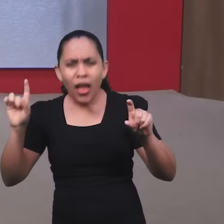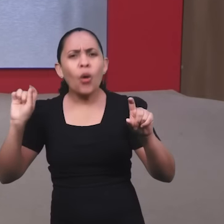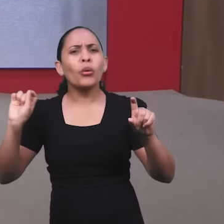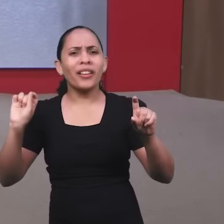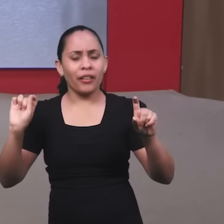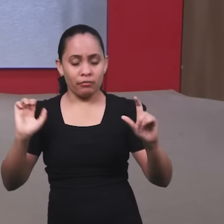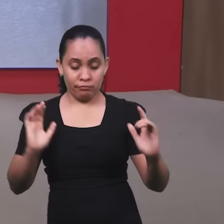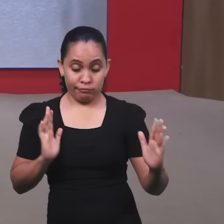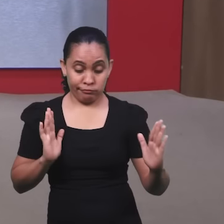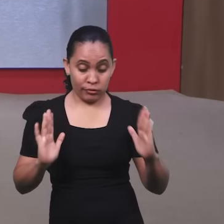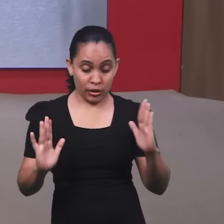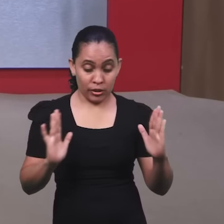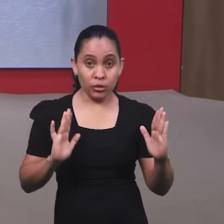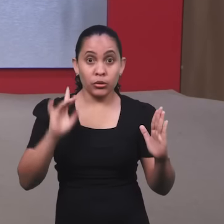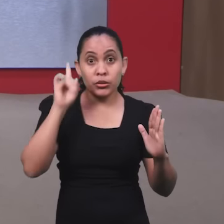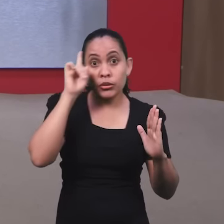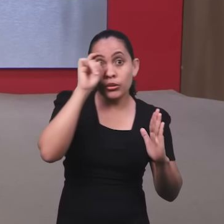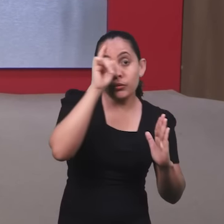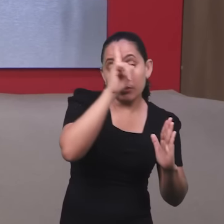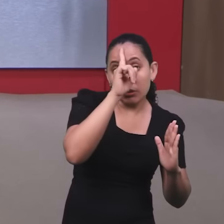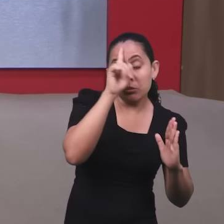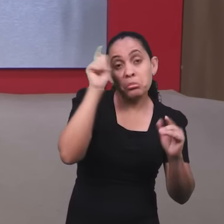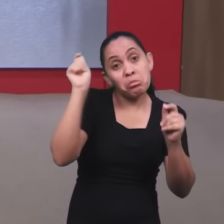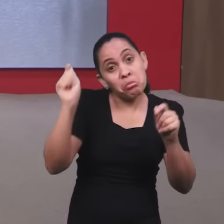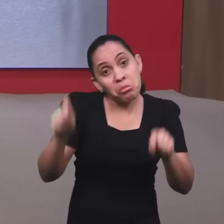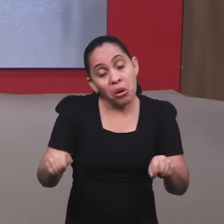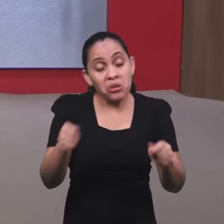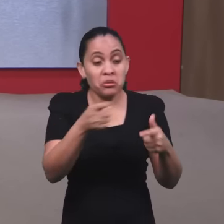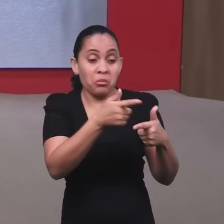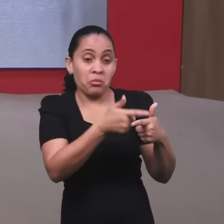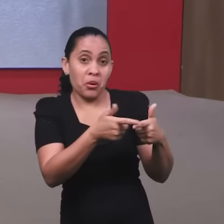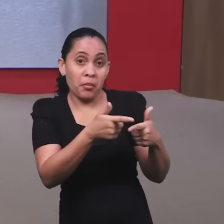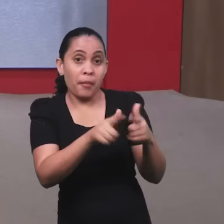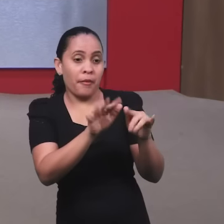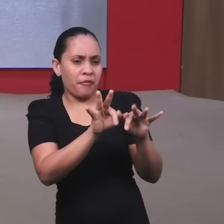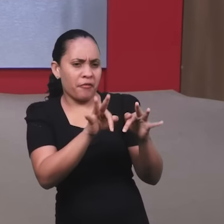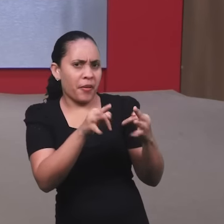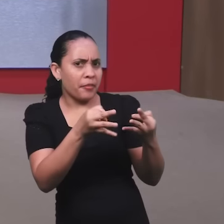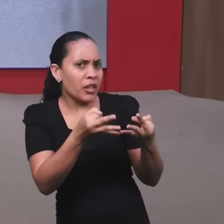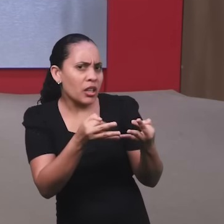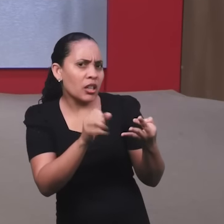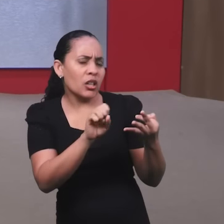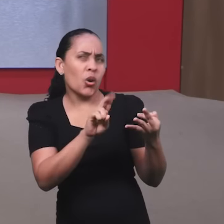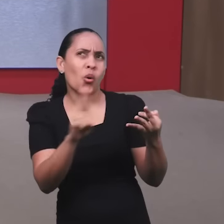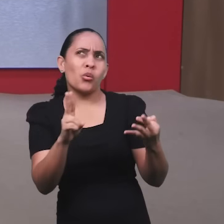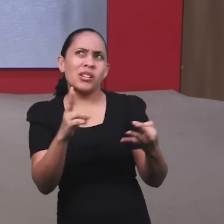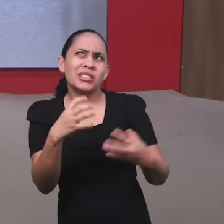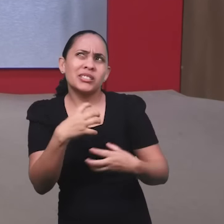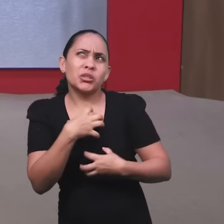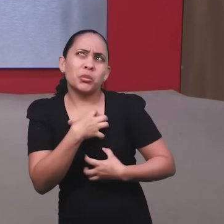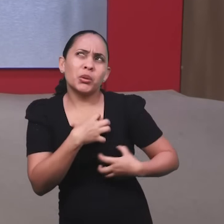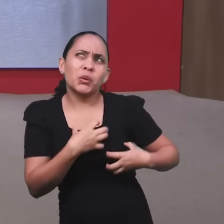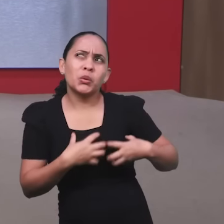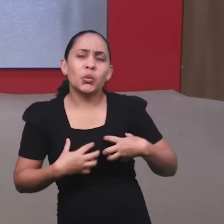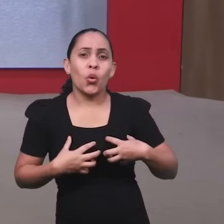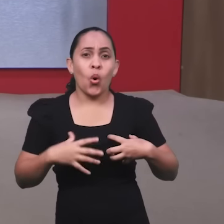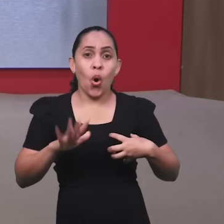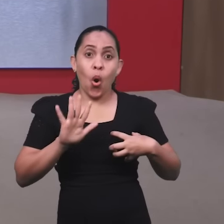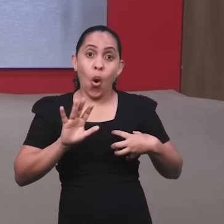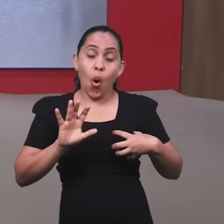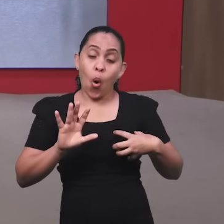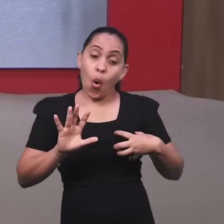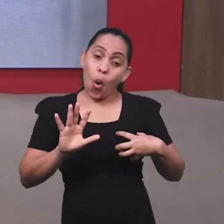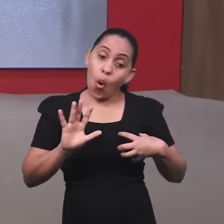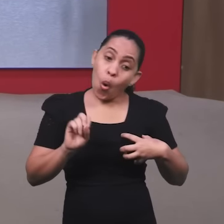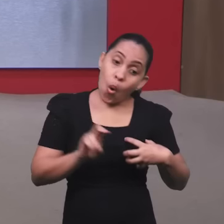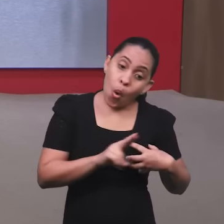um problema familiar, algo interior, uma notícia súbita que